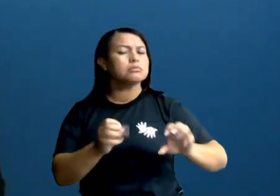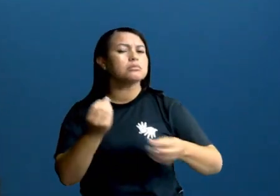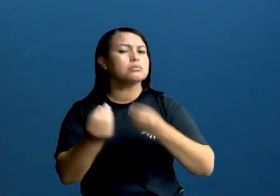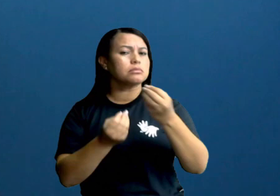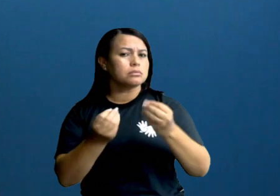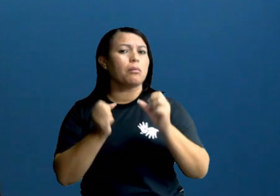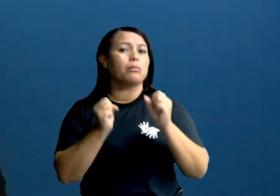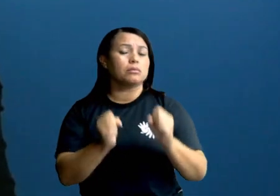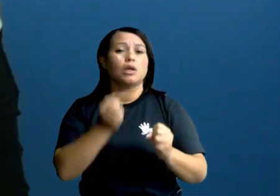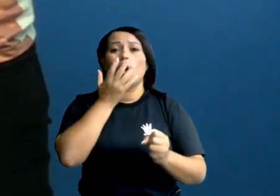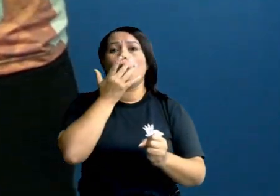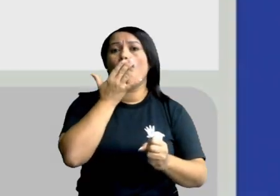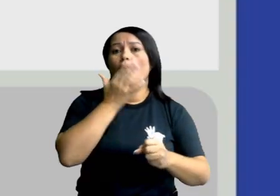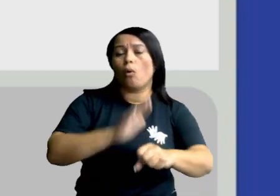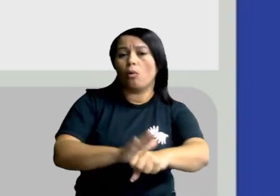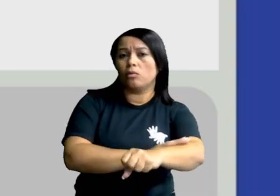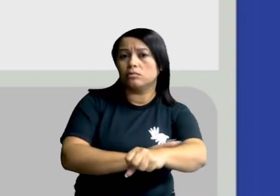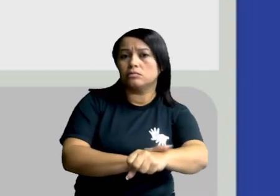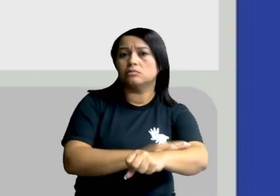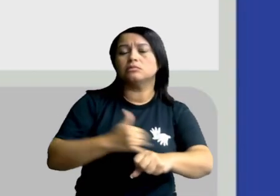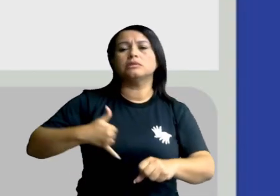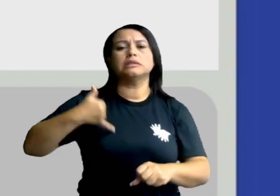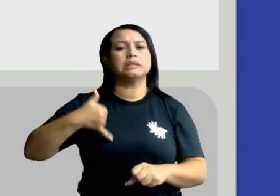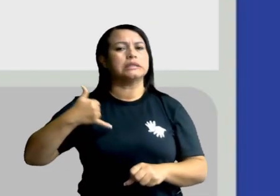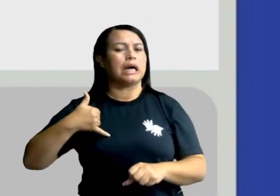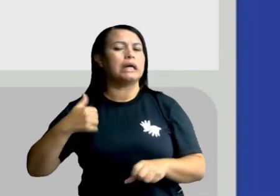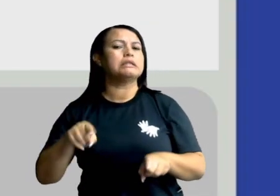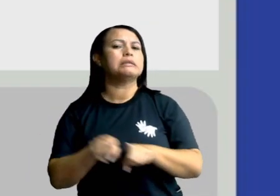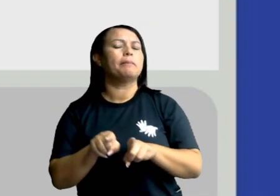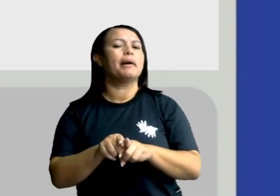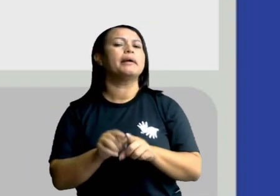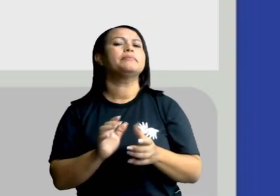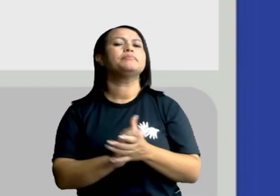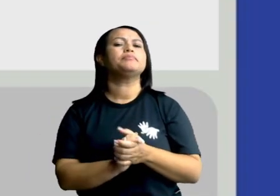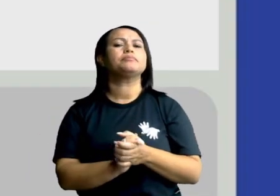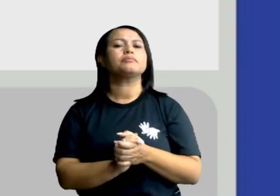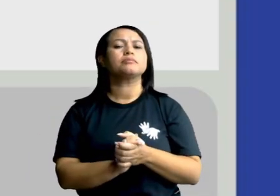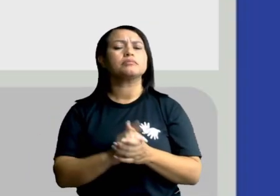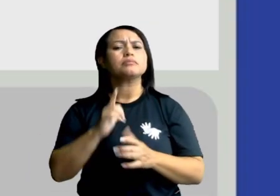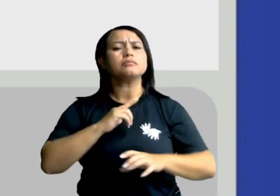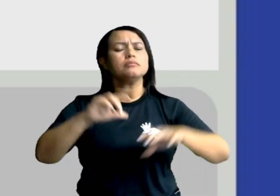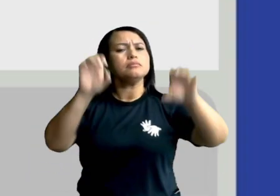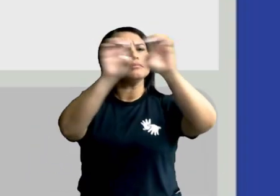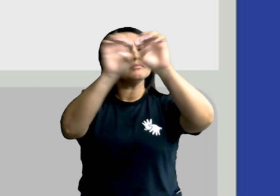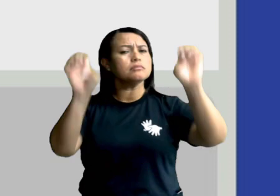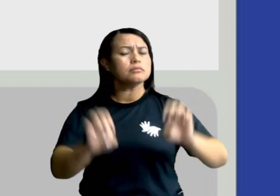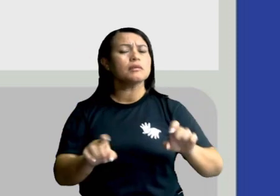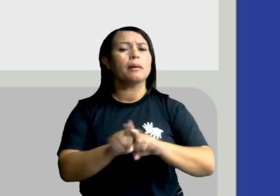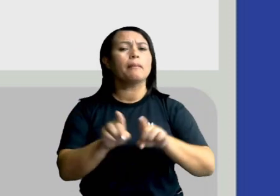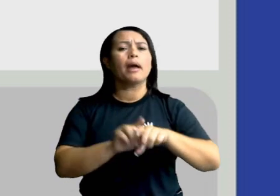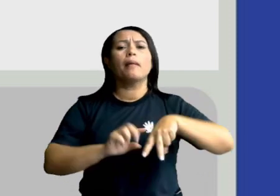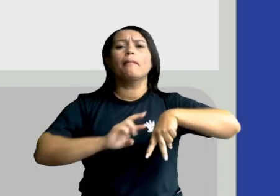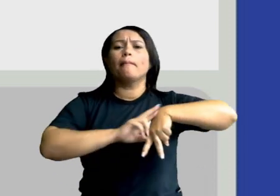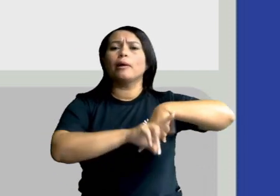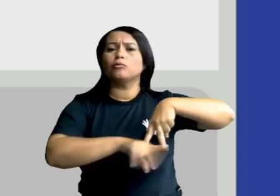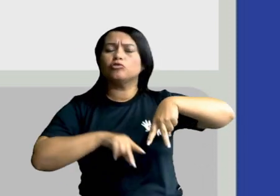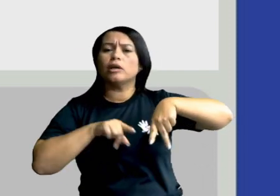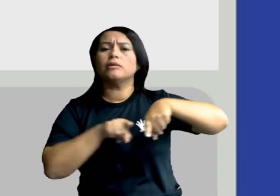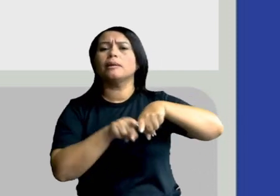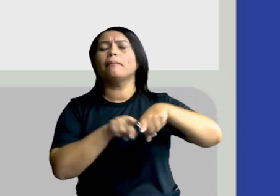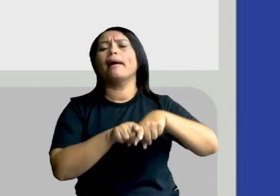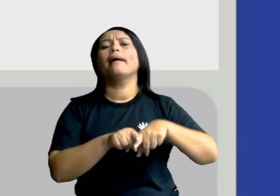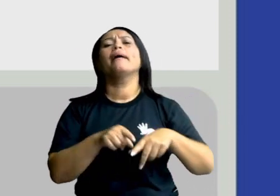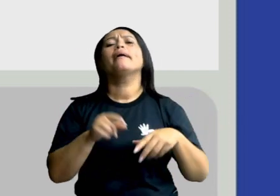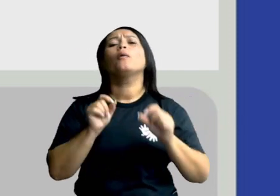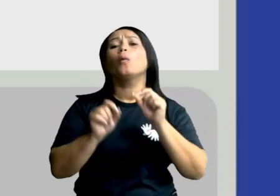ser por idade, ou seja, a estrutura etária. A gente tem uma estrutura por gênero ou sexo e a estrutura